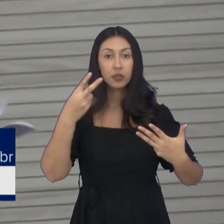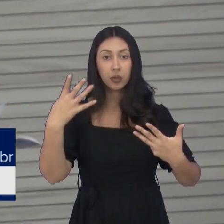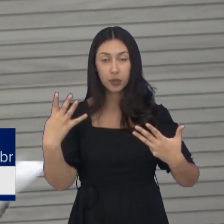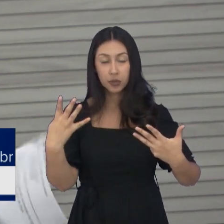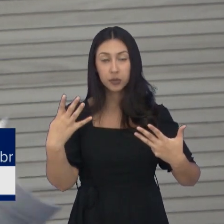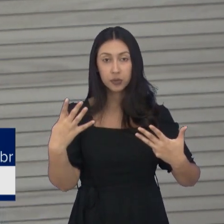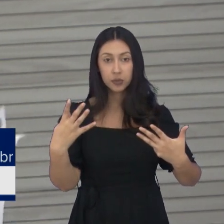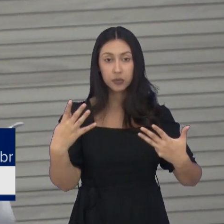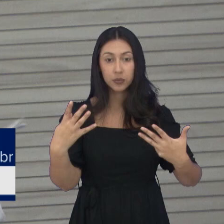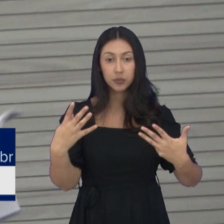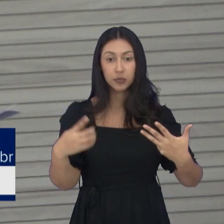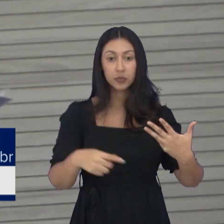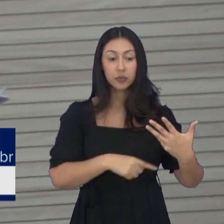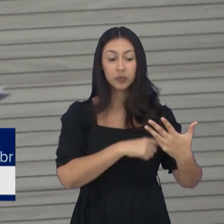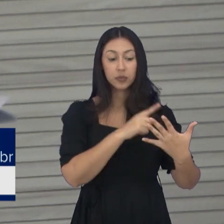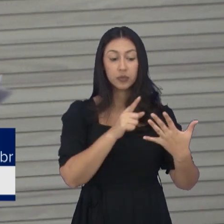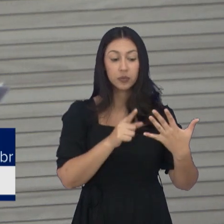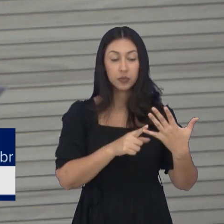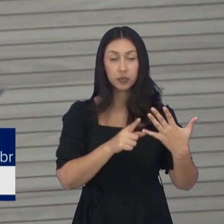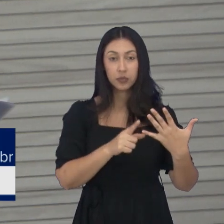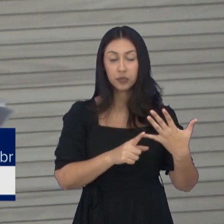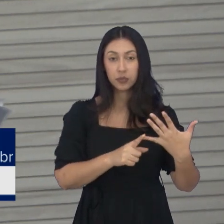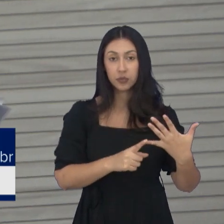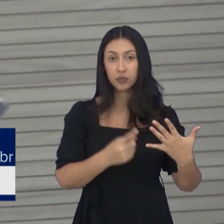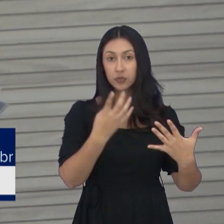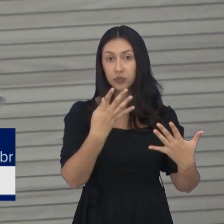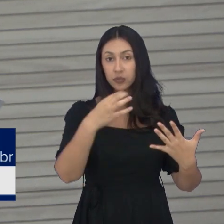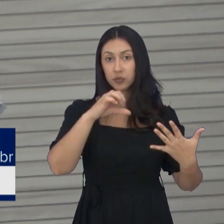4878/2024 e também processo